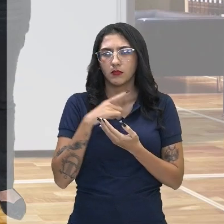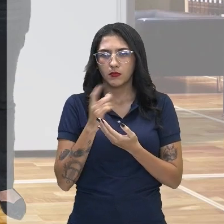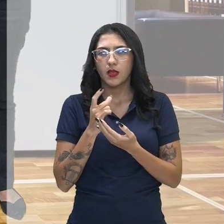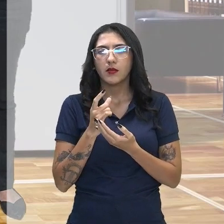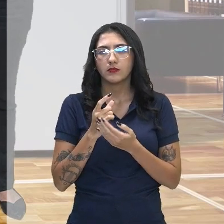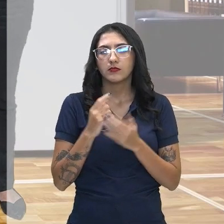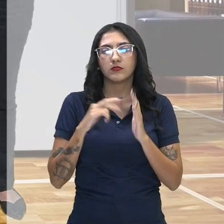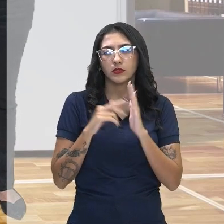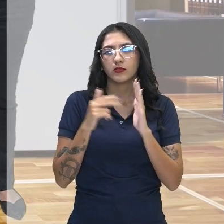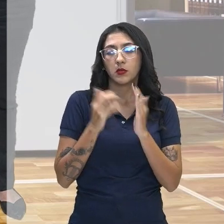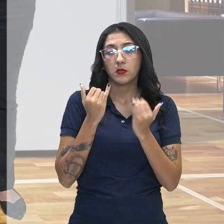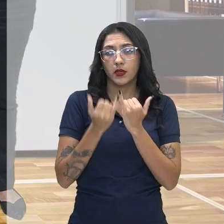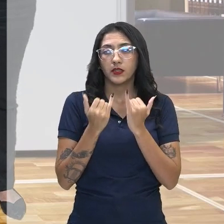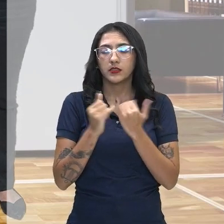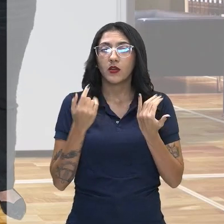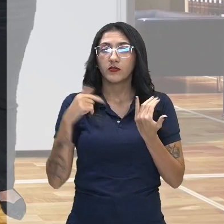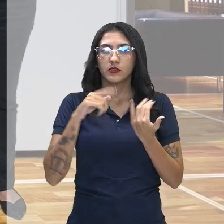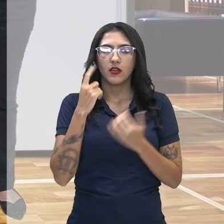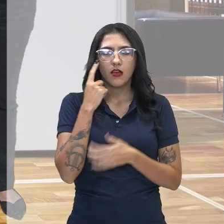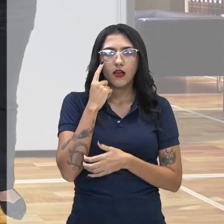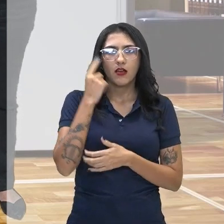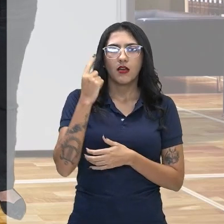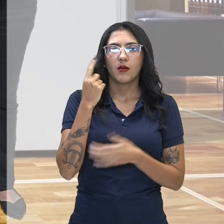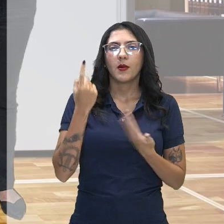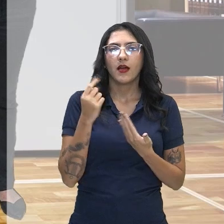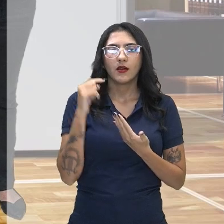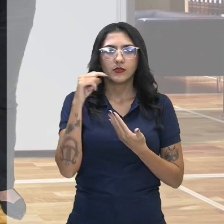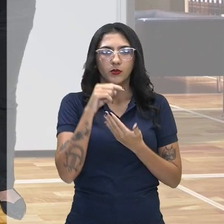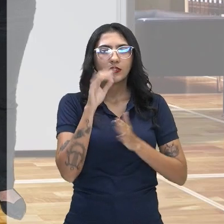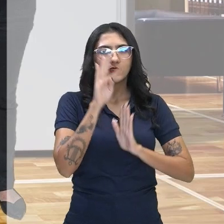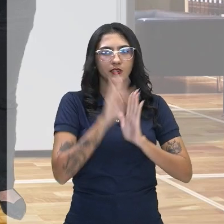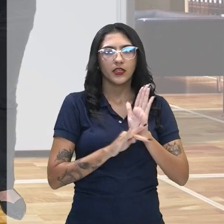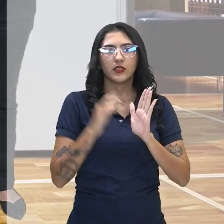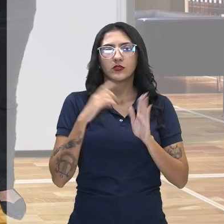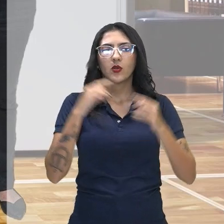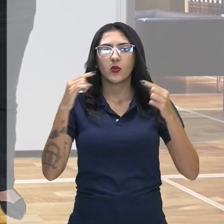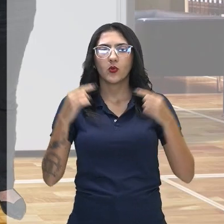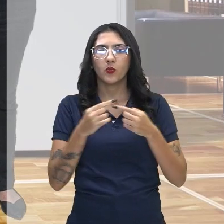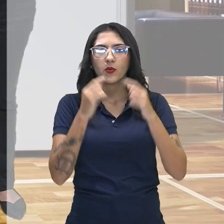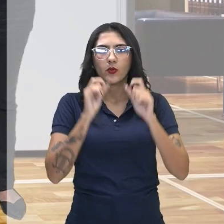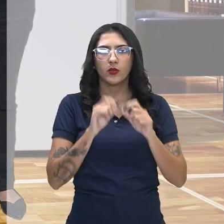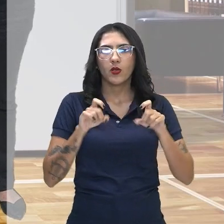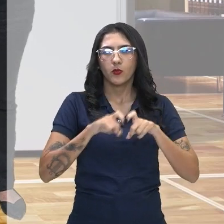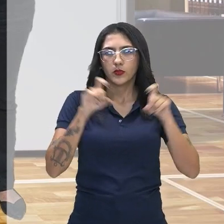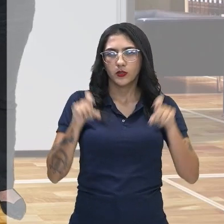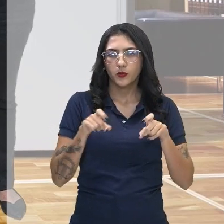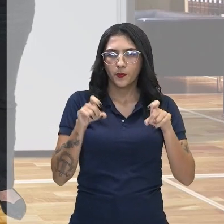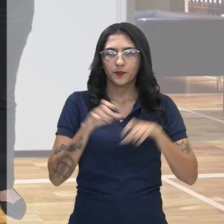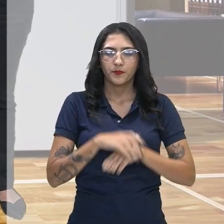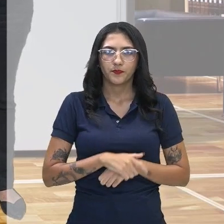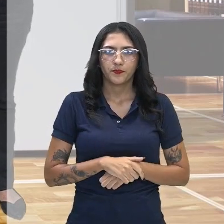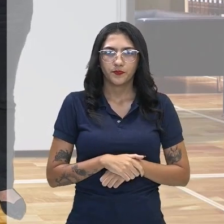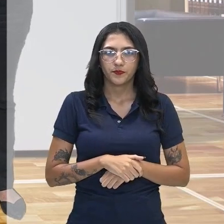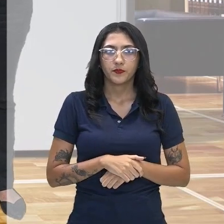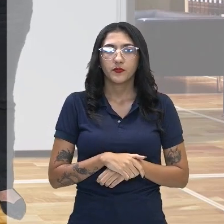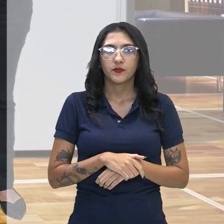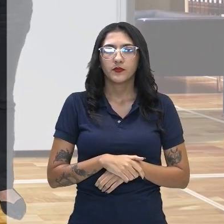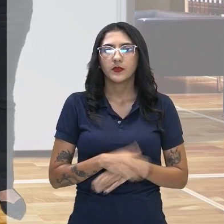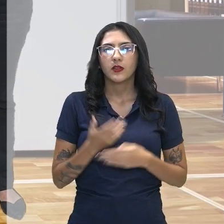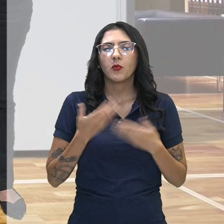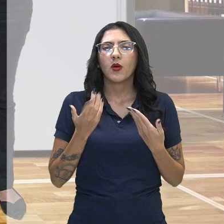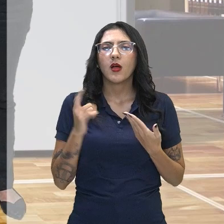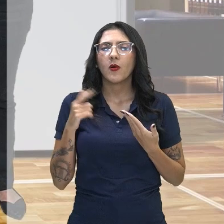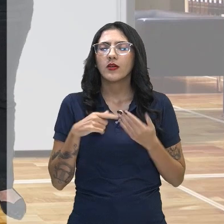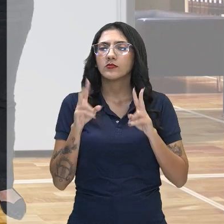certo? Então, você já mata logo a charada. Ah, esse texto está falando sobre computador. Vamos ver o que exatamente sobre o que ele está falando,